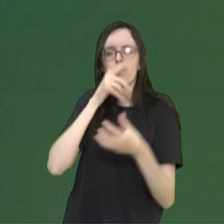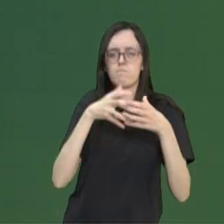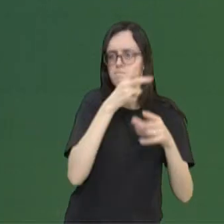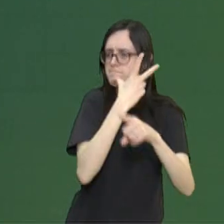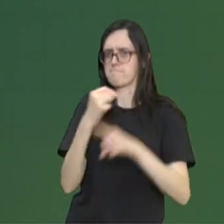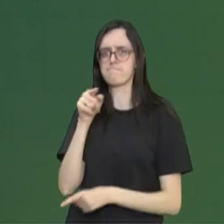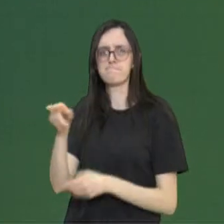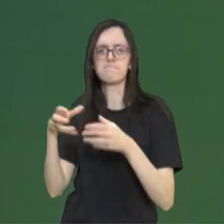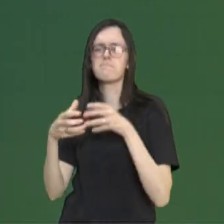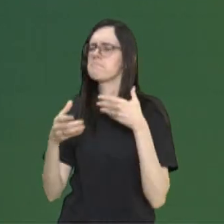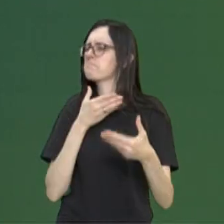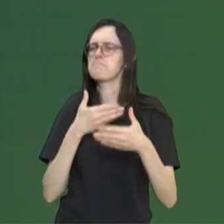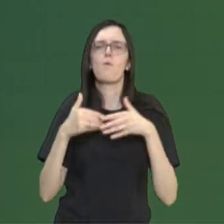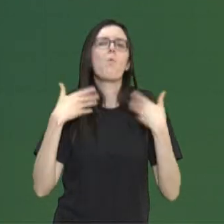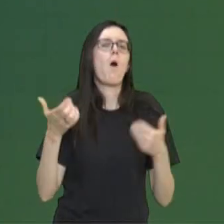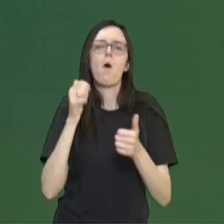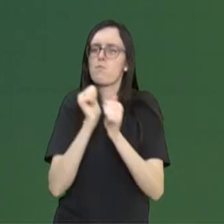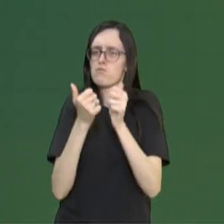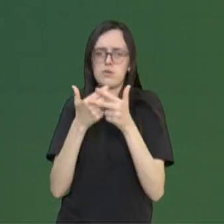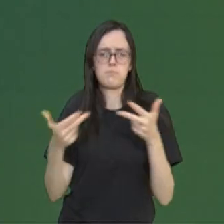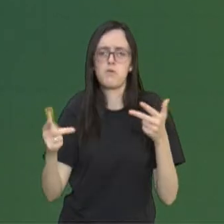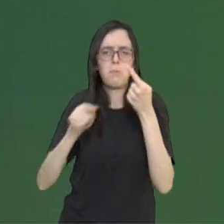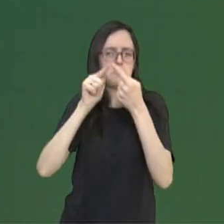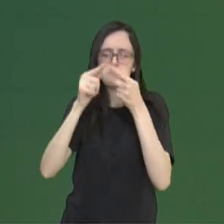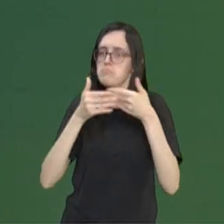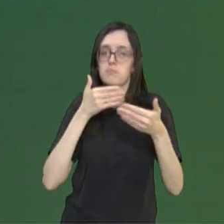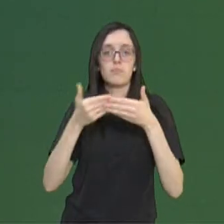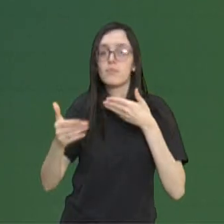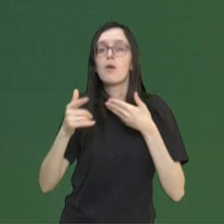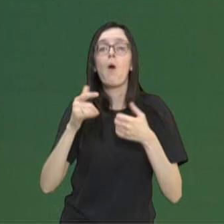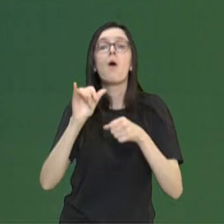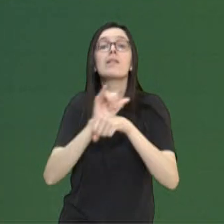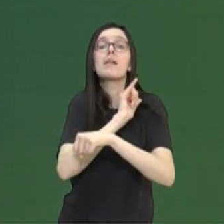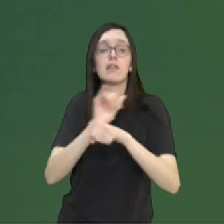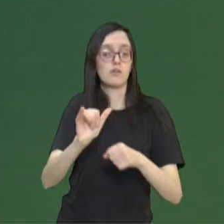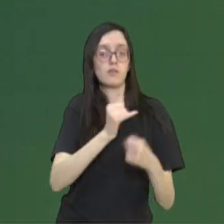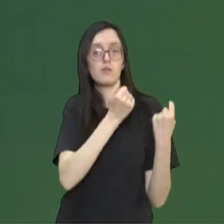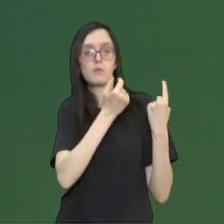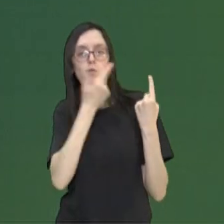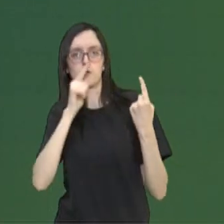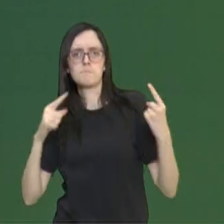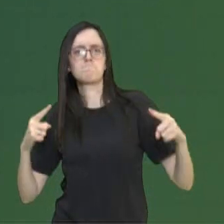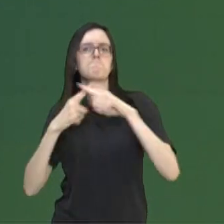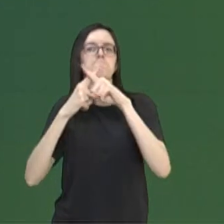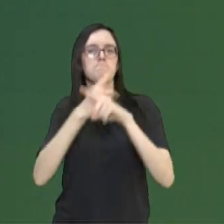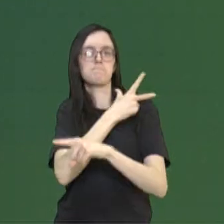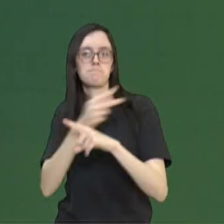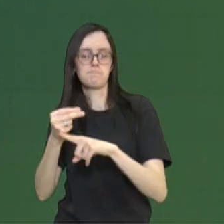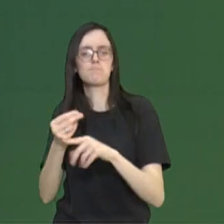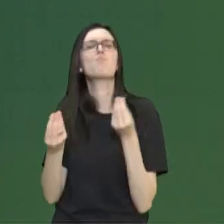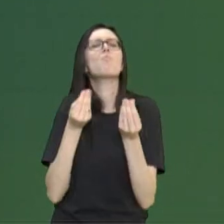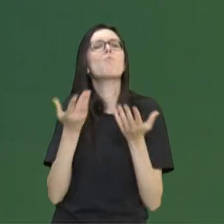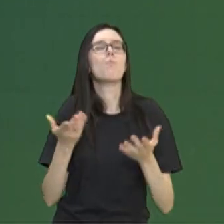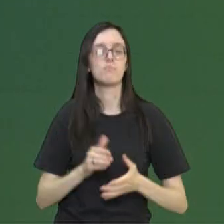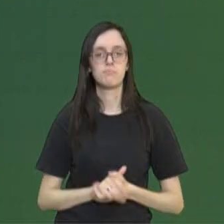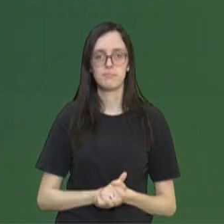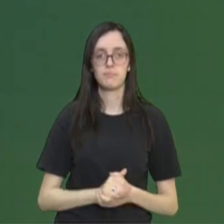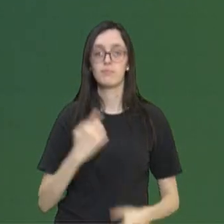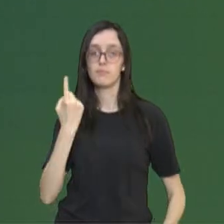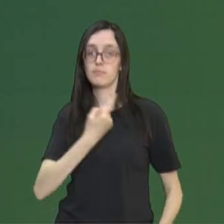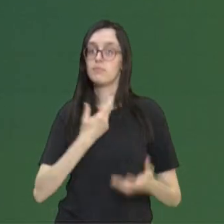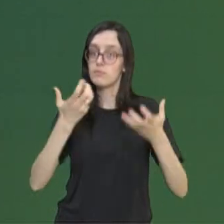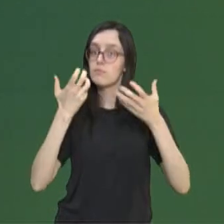outras aulas, como a questão tática. E quando a gente fala de tática, a gente está falando de estratégias de jogo, estratégias que